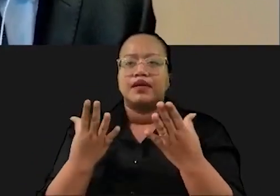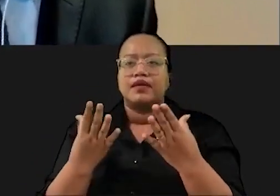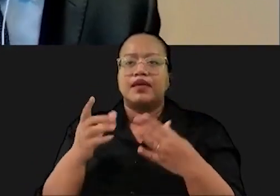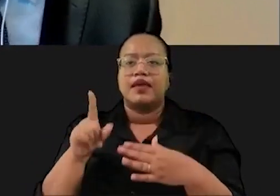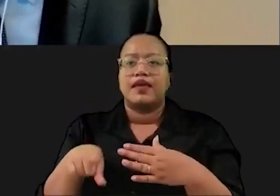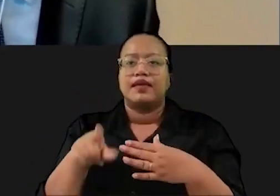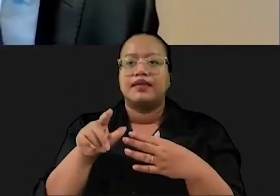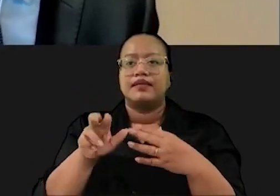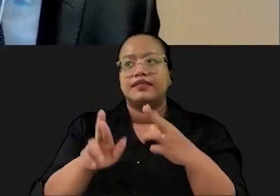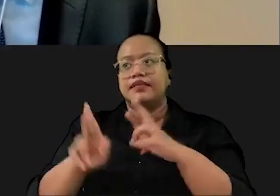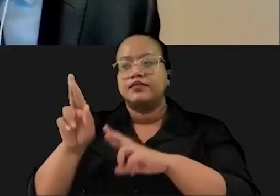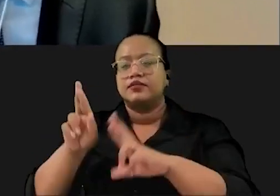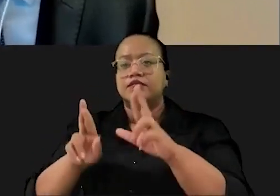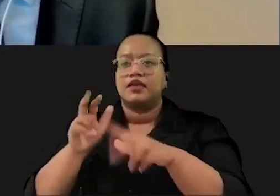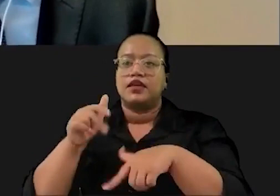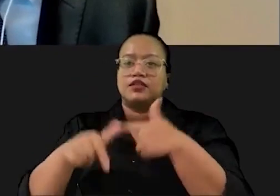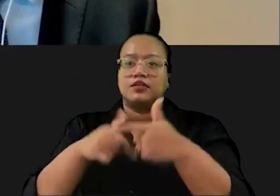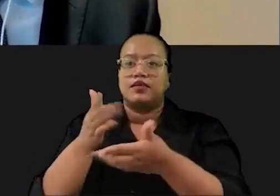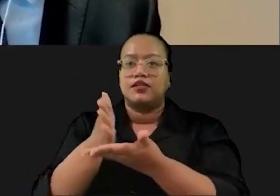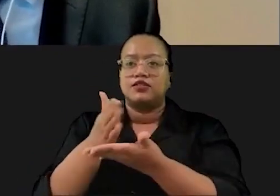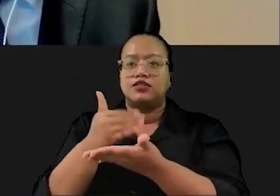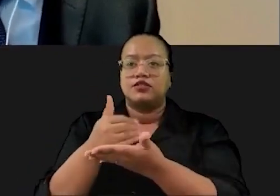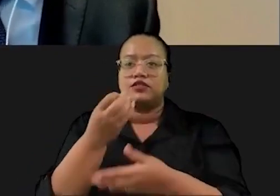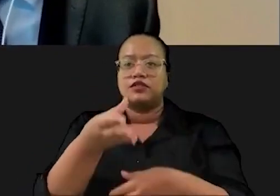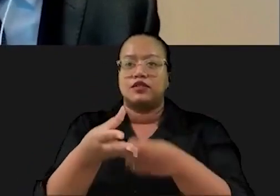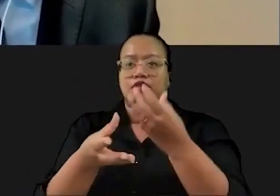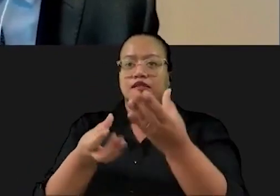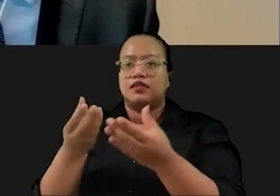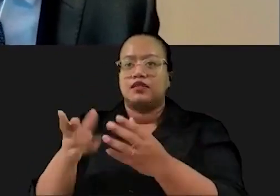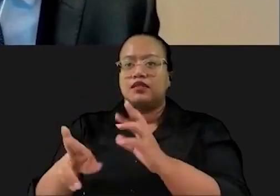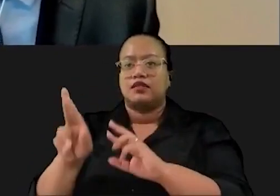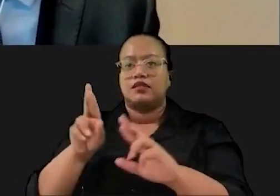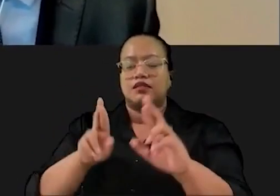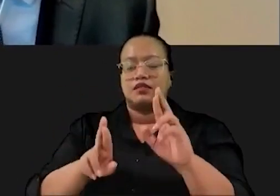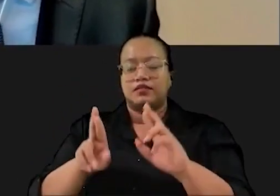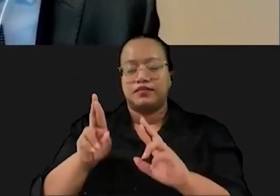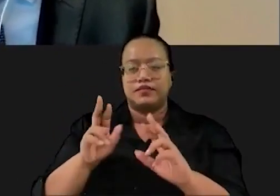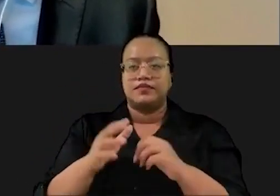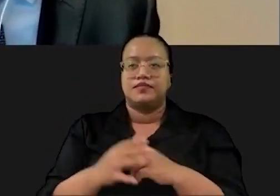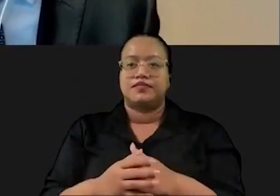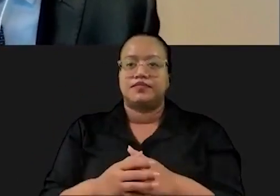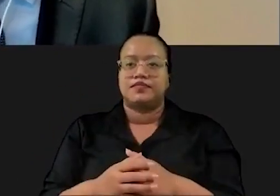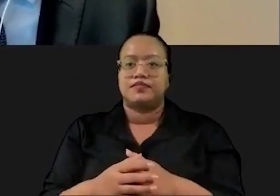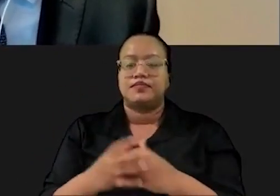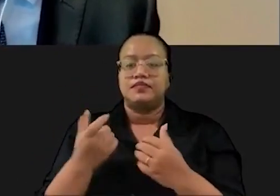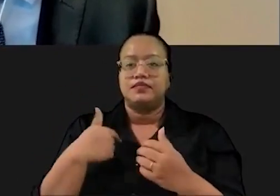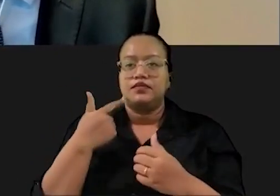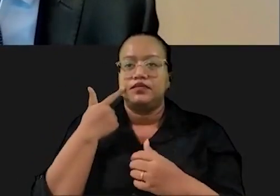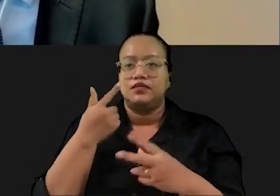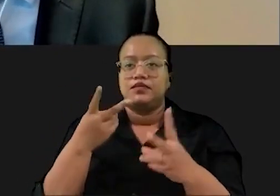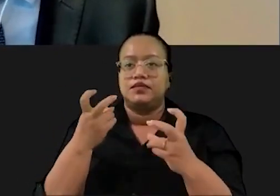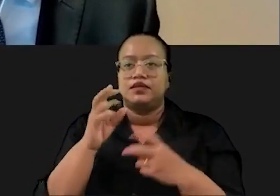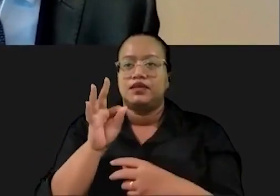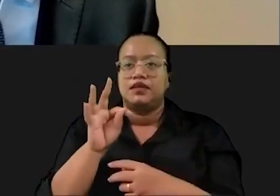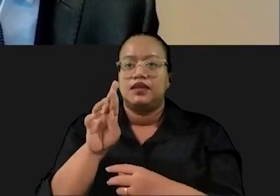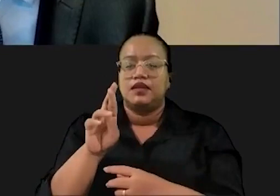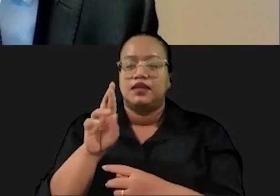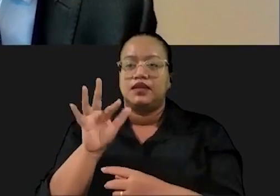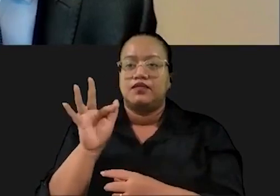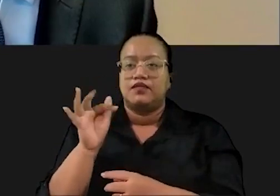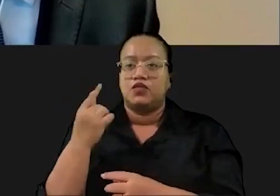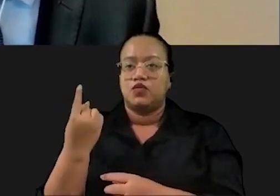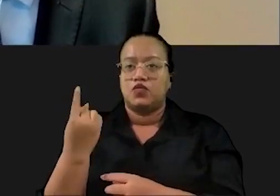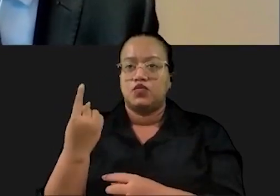coisas, né? Eu vejo o TRF1, por exemplo, fazendo coisas excepcionais. E na terceira região, o que nós devemos fazer é